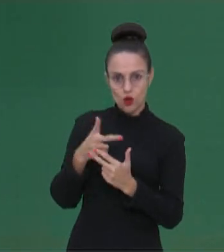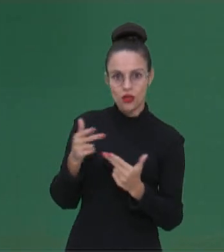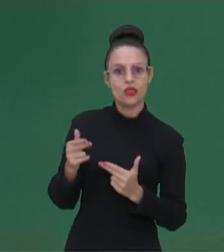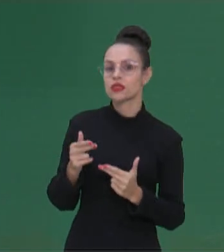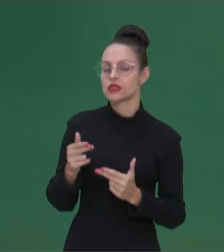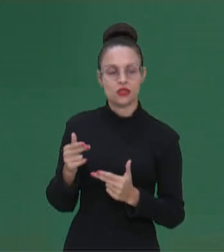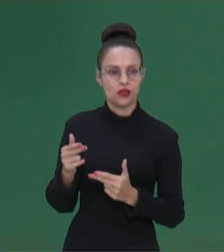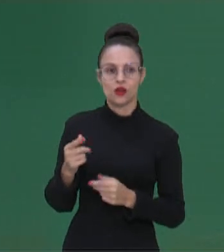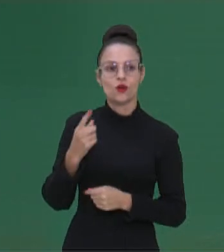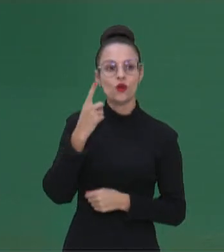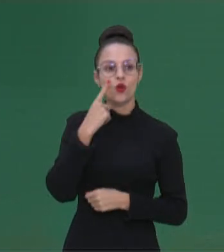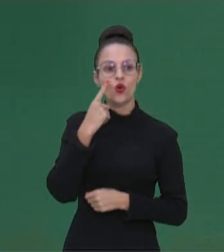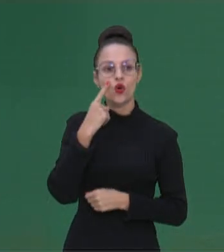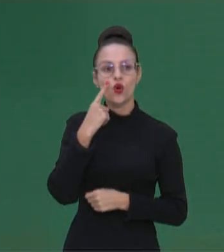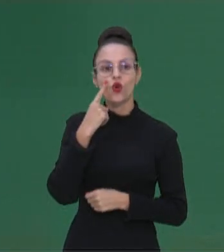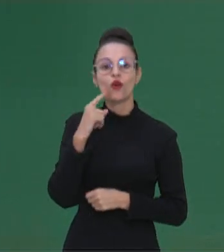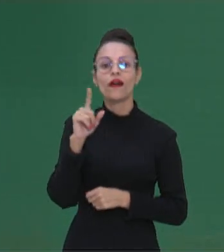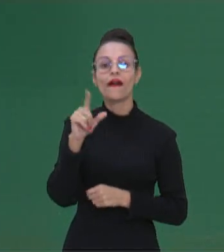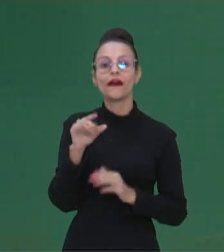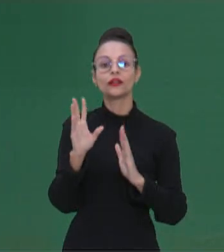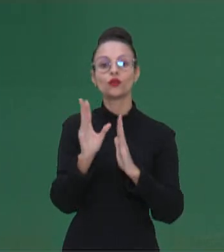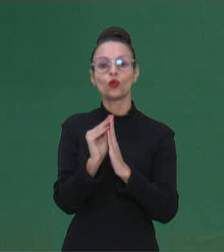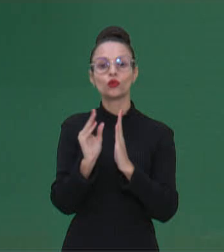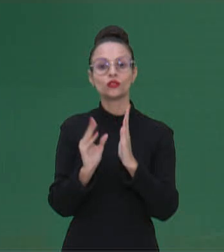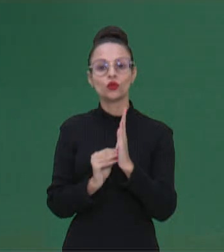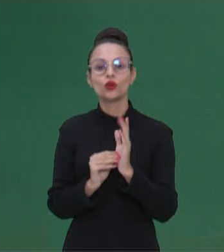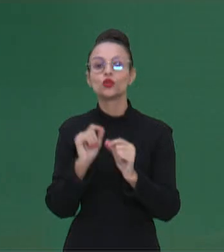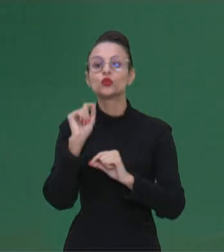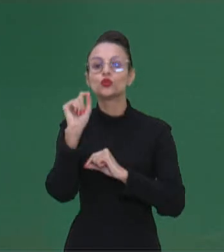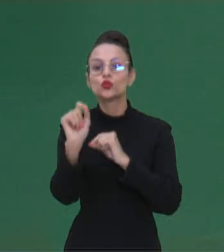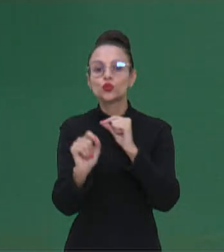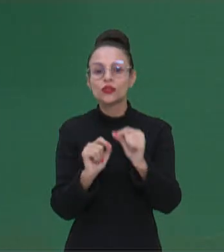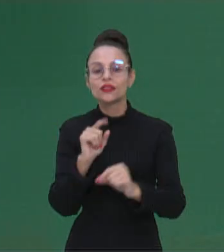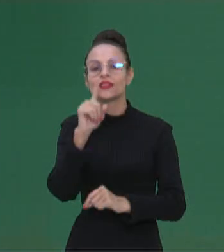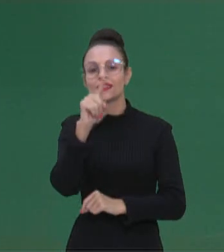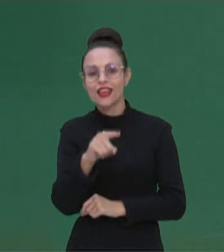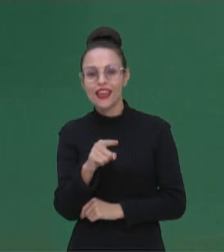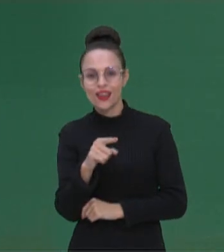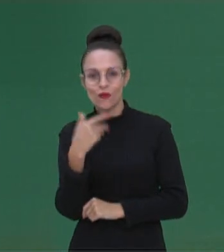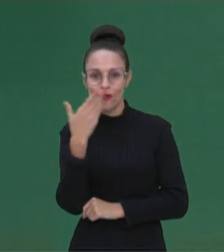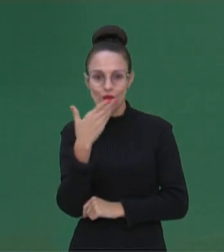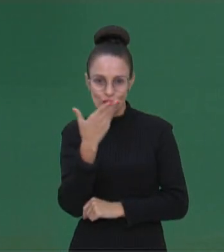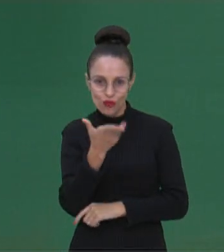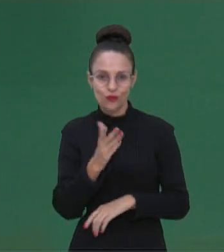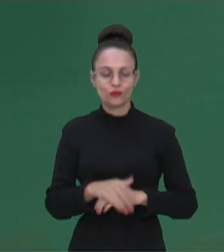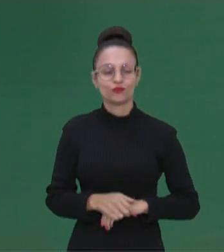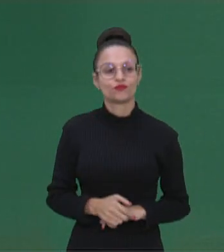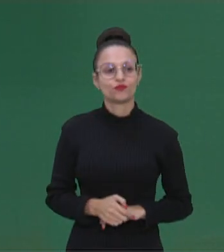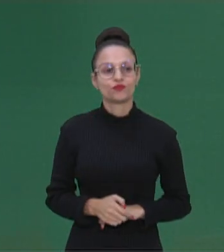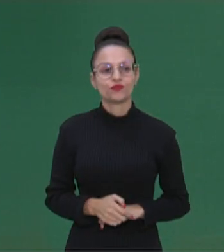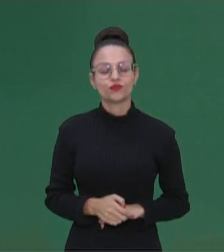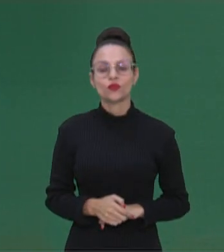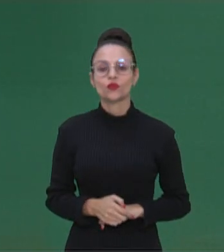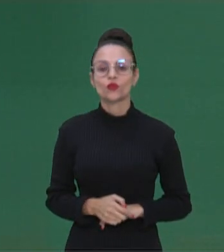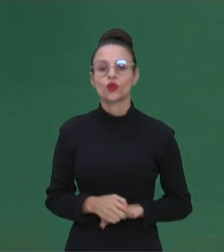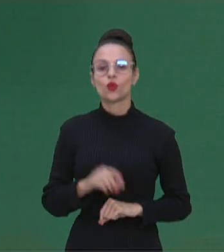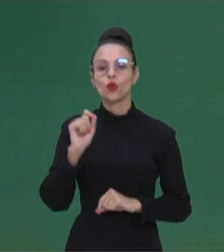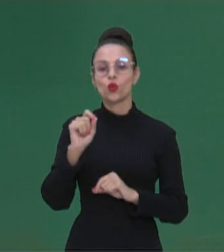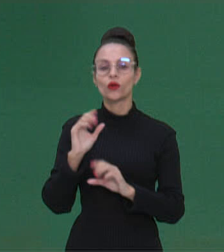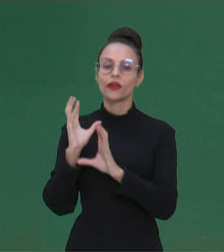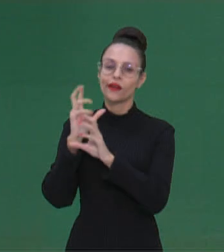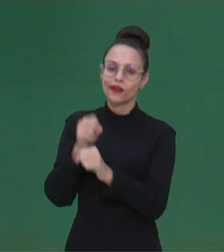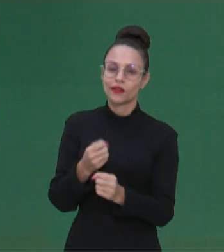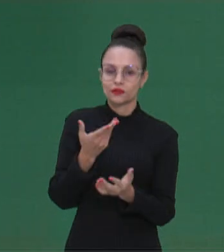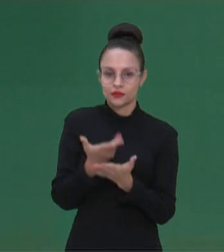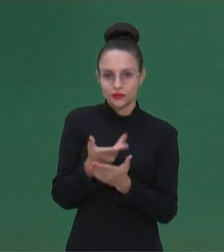não. Então, ele é de conteúdo, do que é o bolo, ok? Então, o que a gente revisou